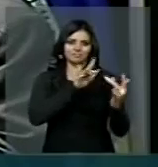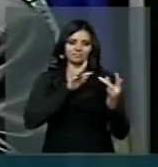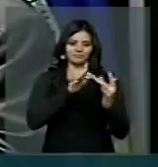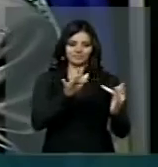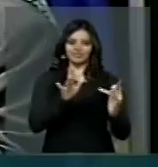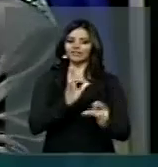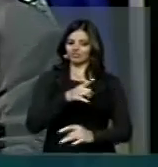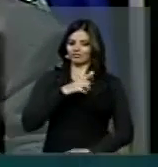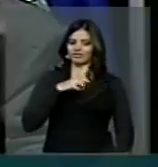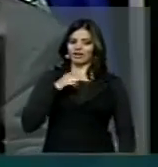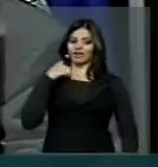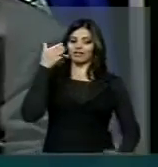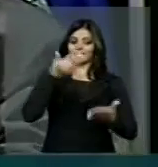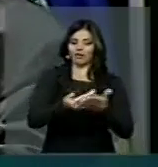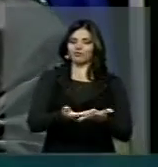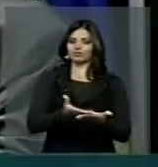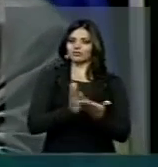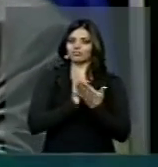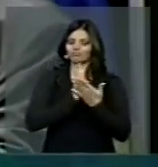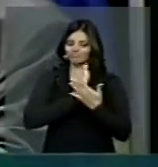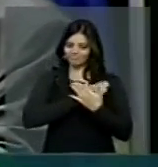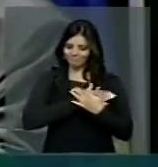Isso eu guardo até hoje.